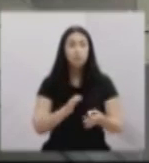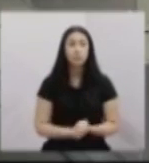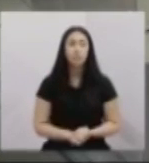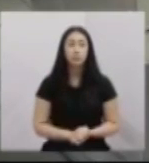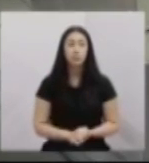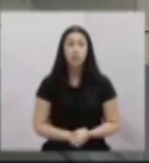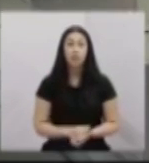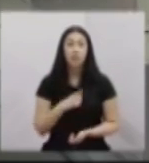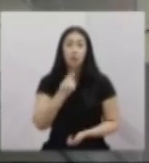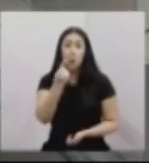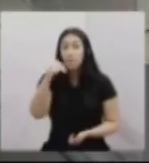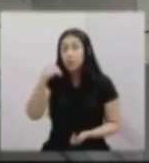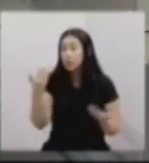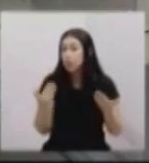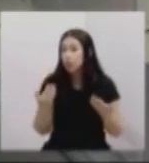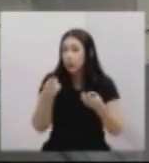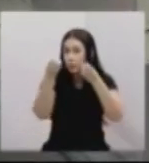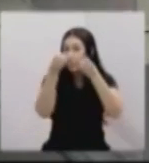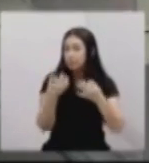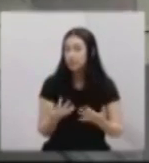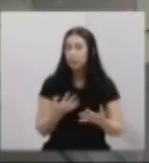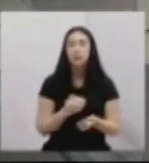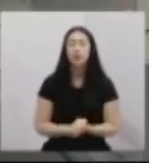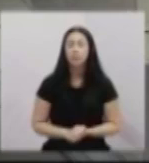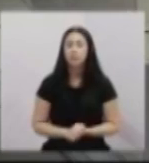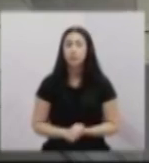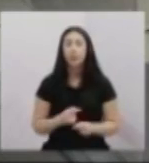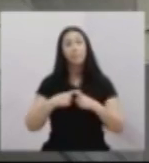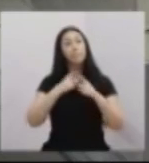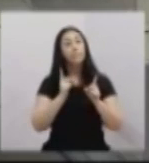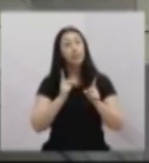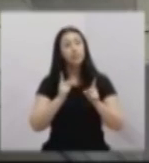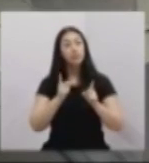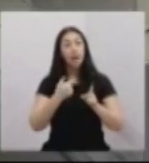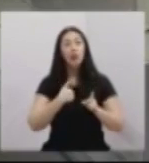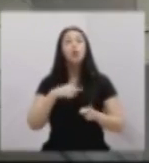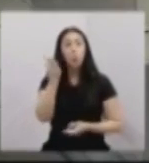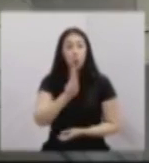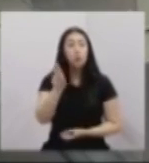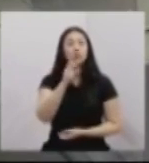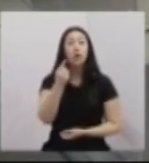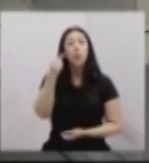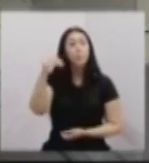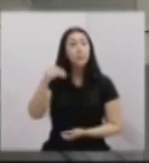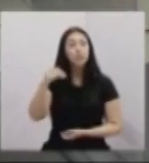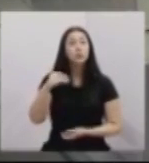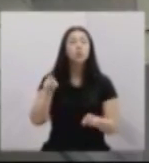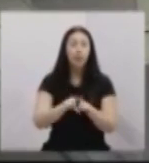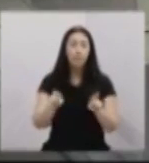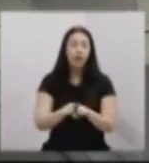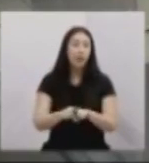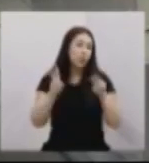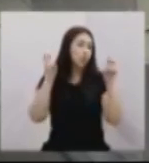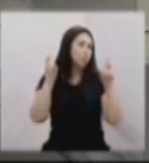1 minuto nesse momento para poder fazer essas justificativas, mas vou esgotar todo o meu tempo dos temas livres para a